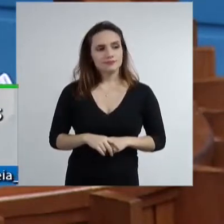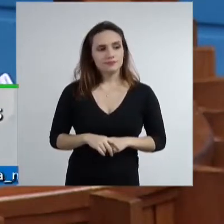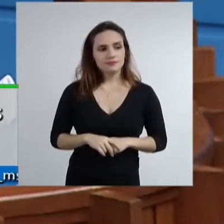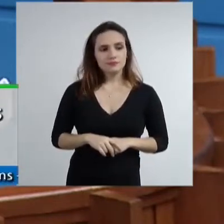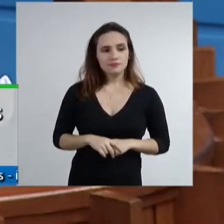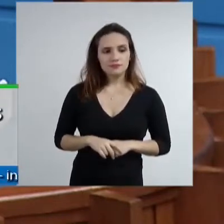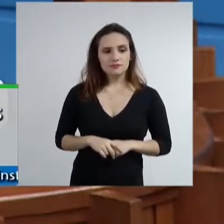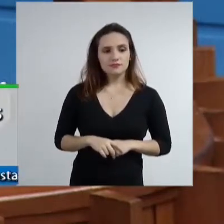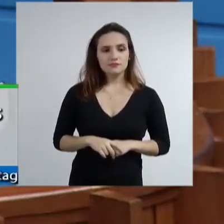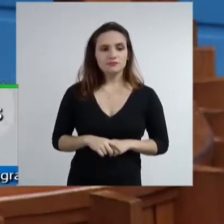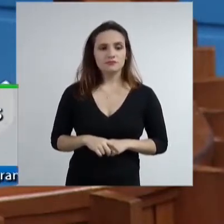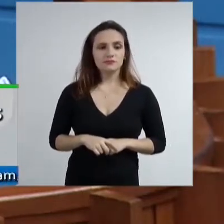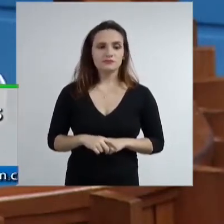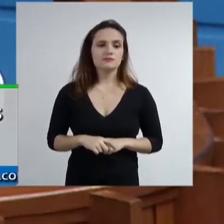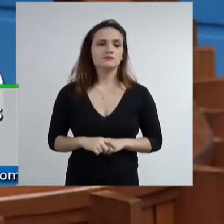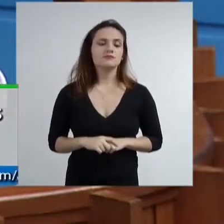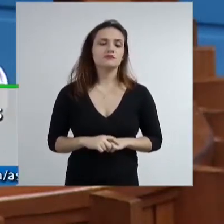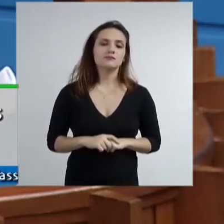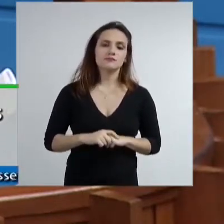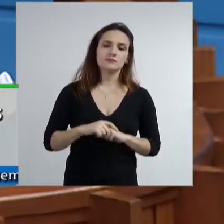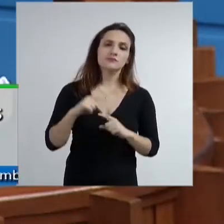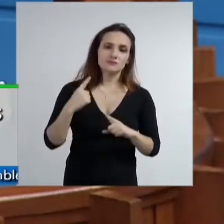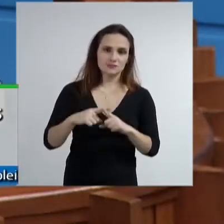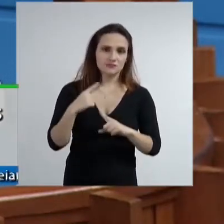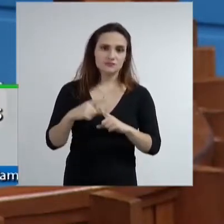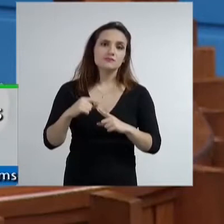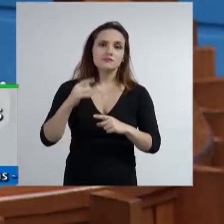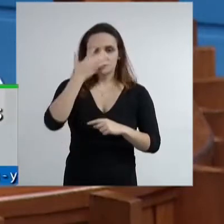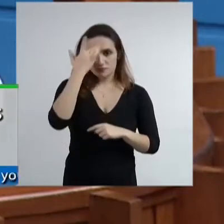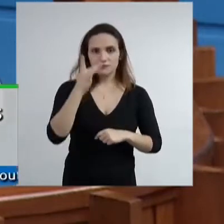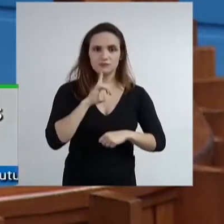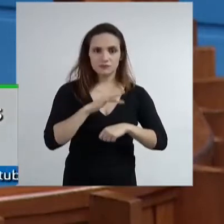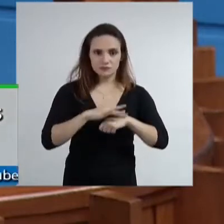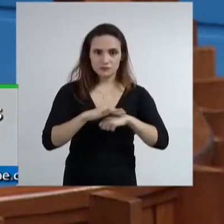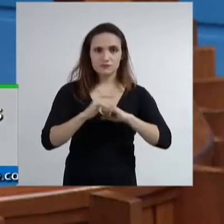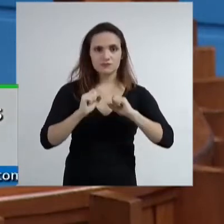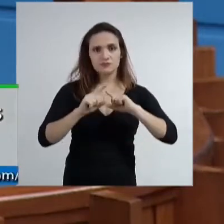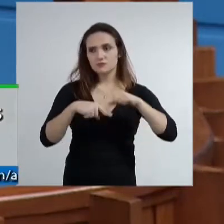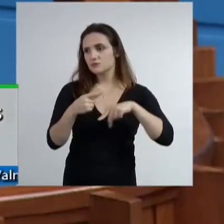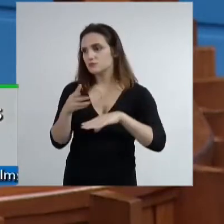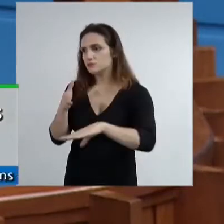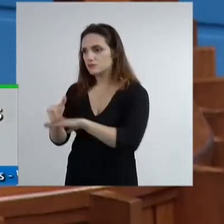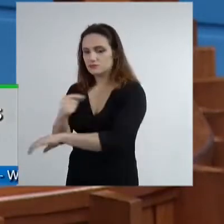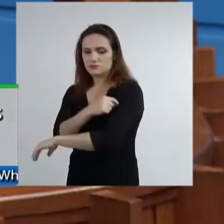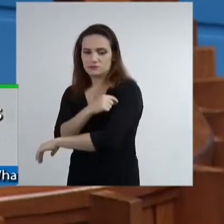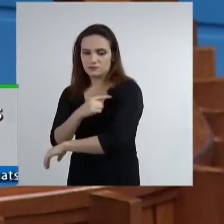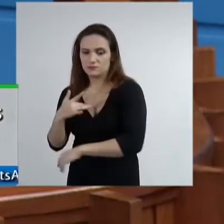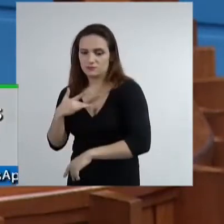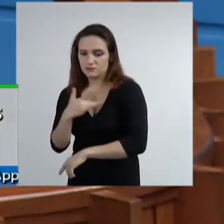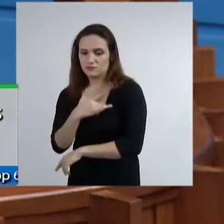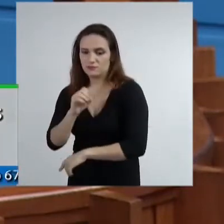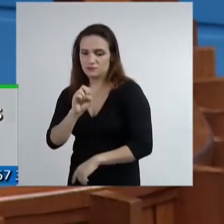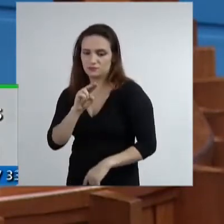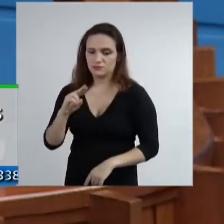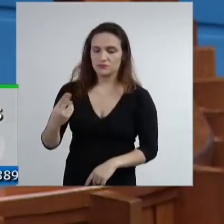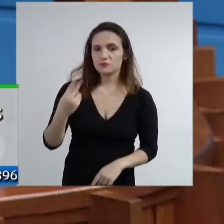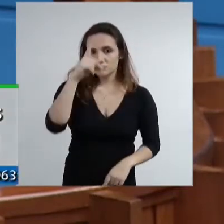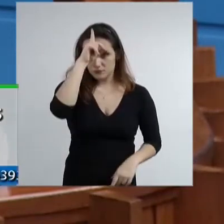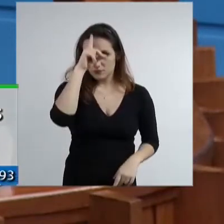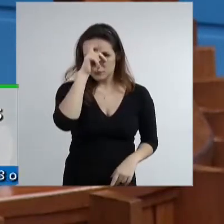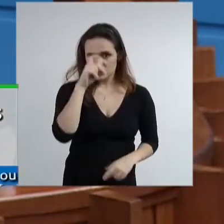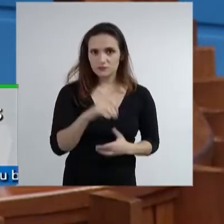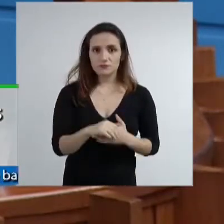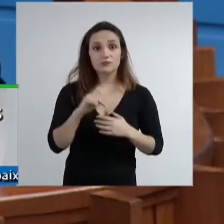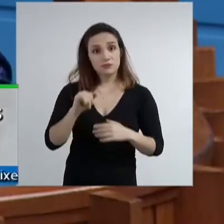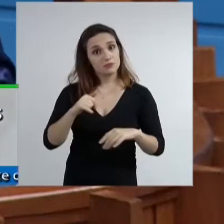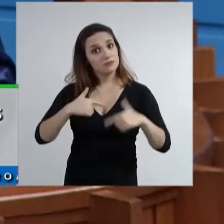isso desemboca lá no posto de saúde, lá no hospital. Então, se nós tivermos esse trabalho,